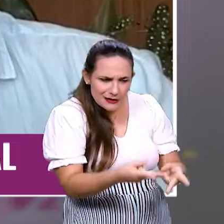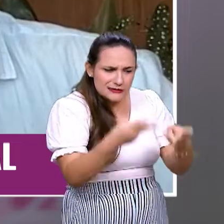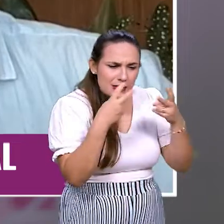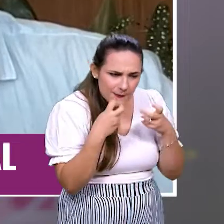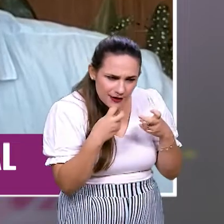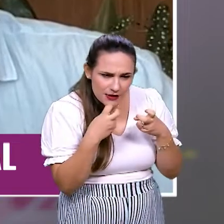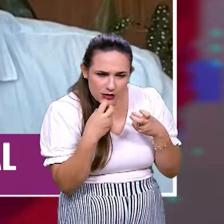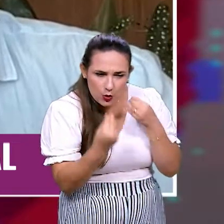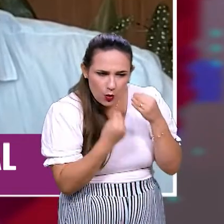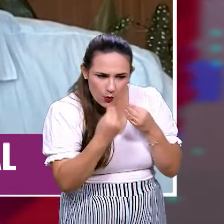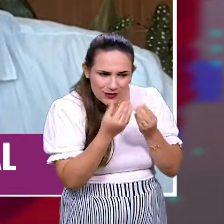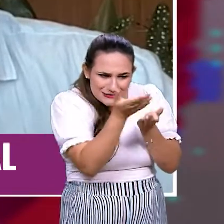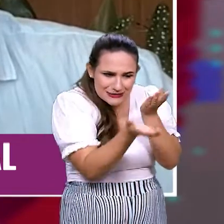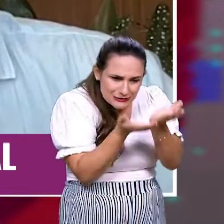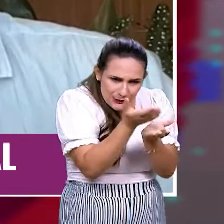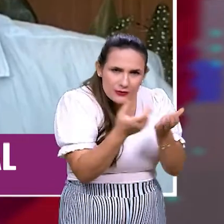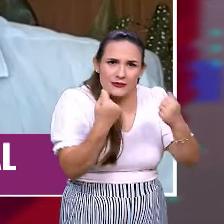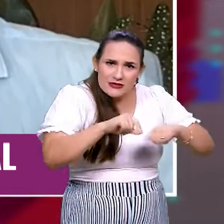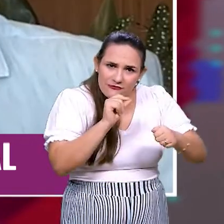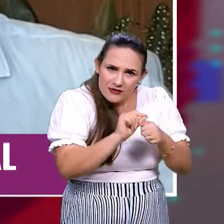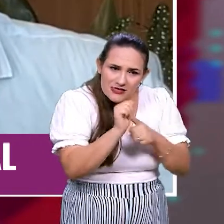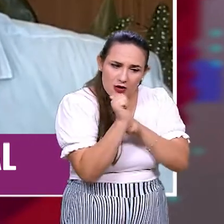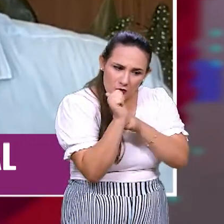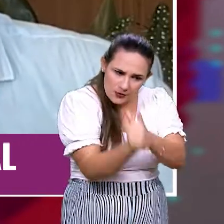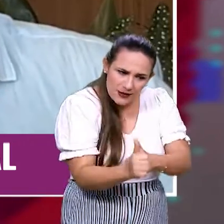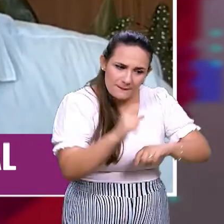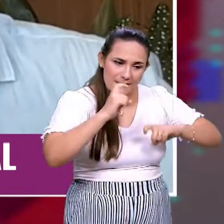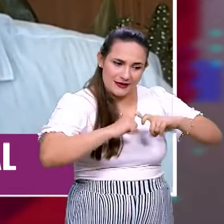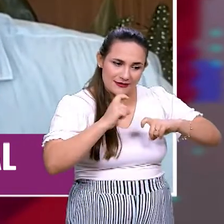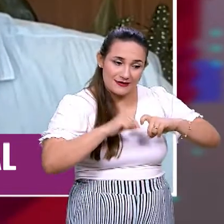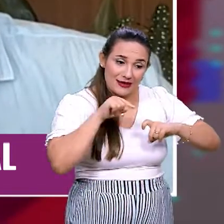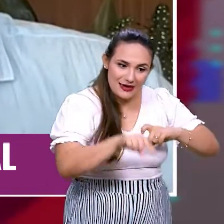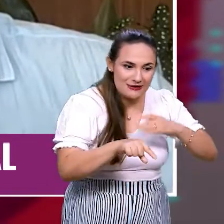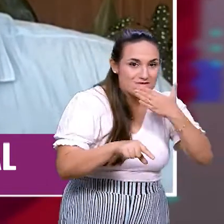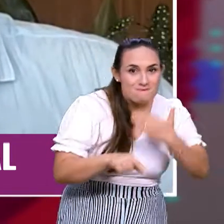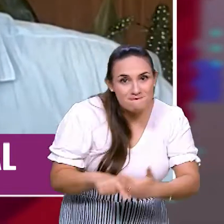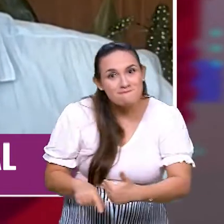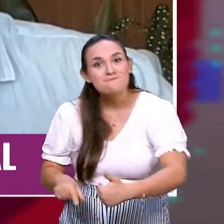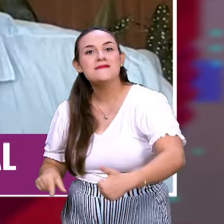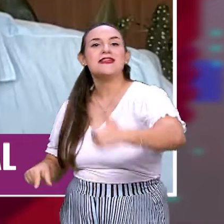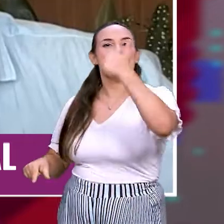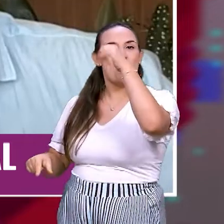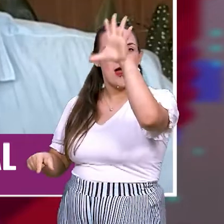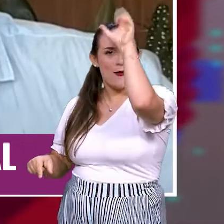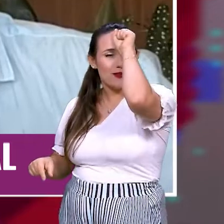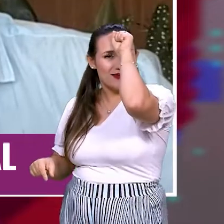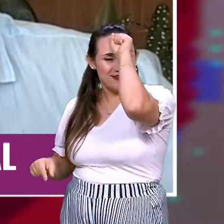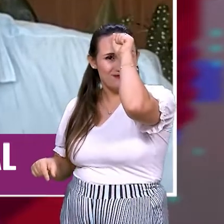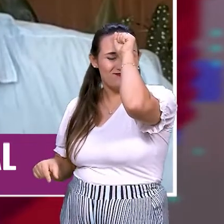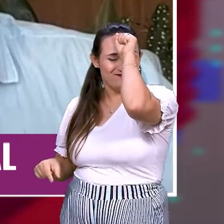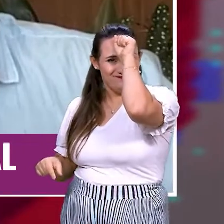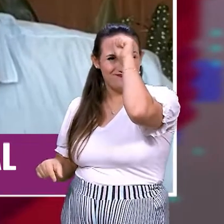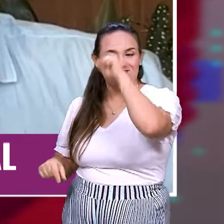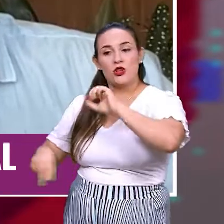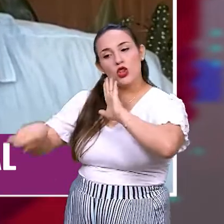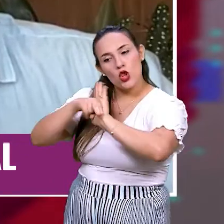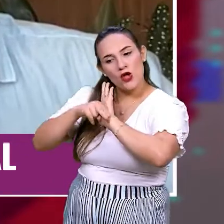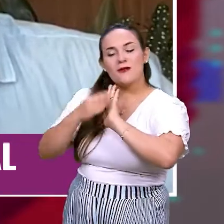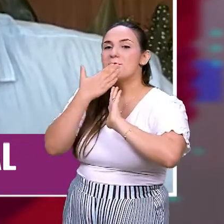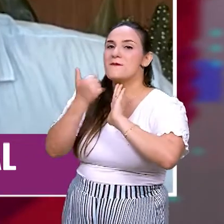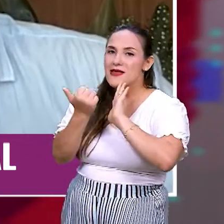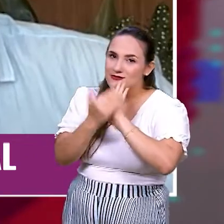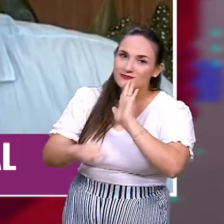tratado da forma que ele deve ser, né, acredito que com acompanhamento médico, o rendimento dele na escola melhora,